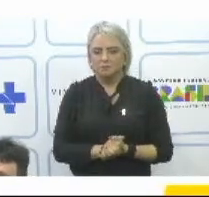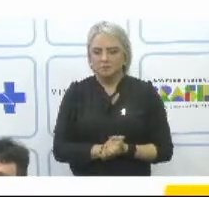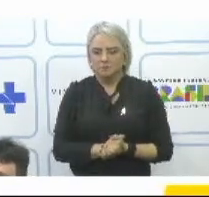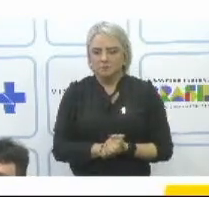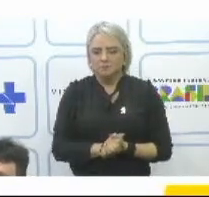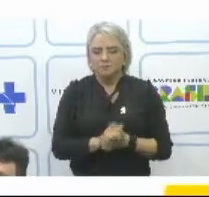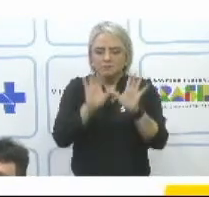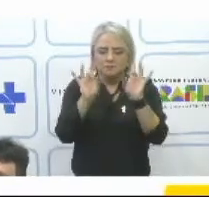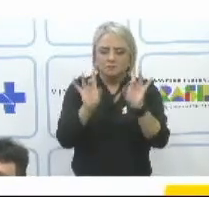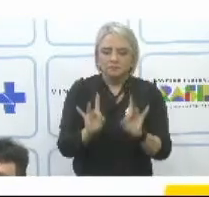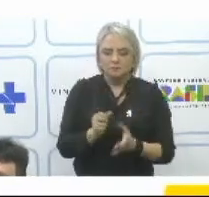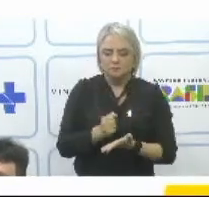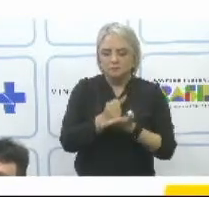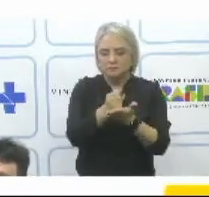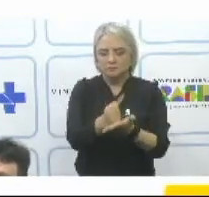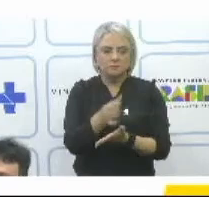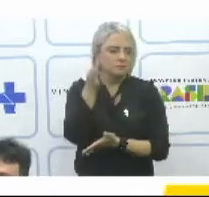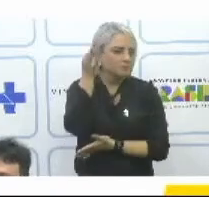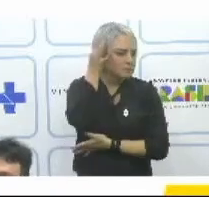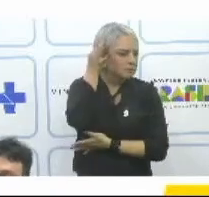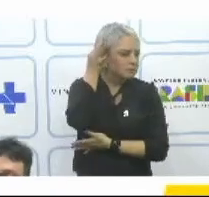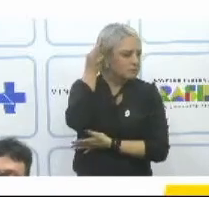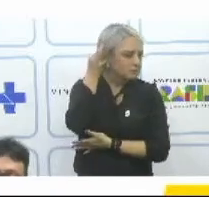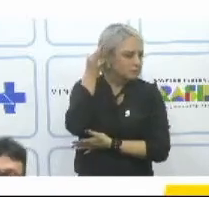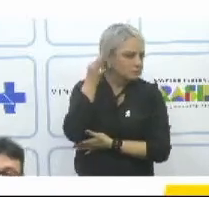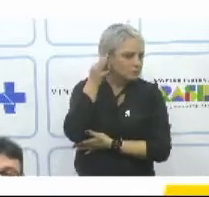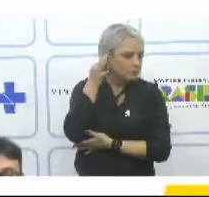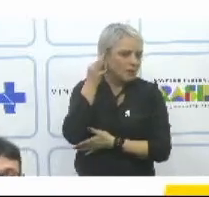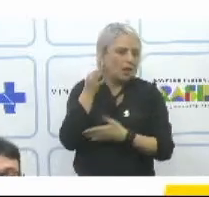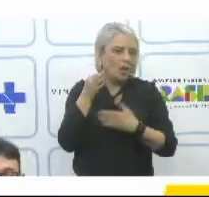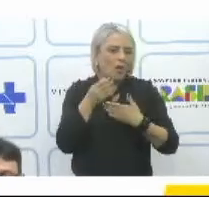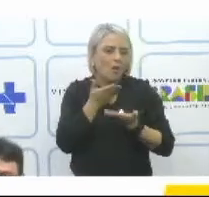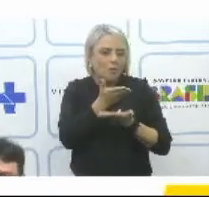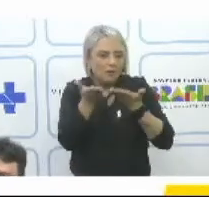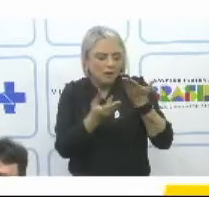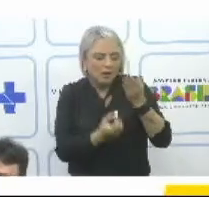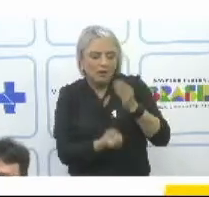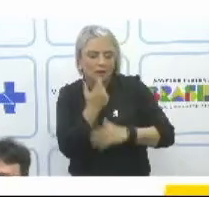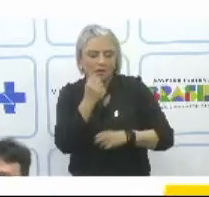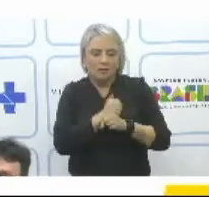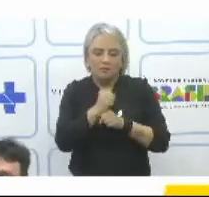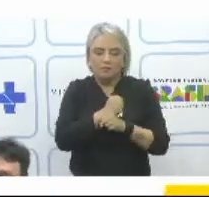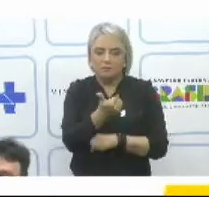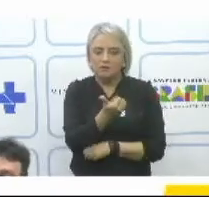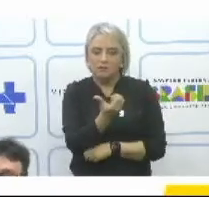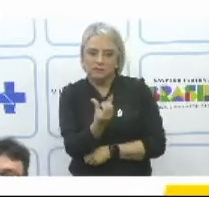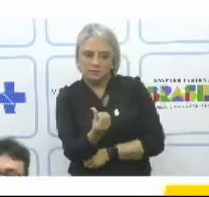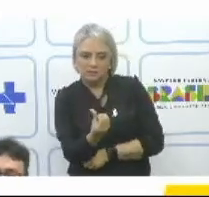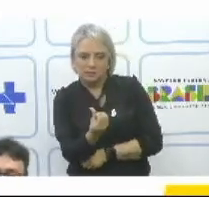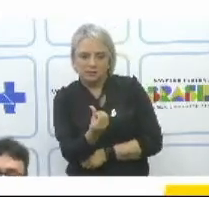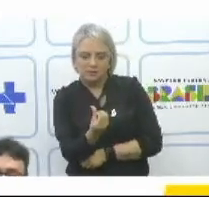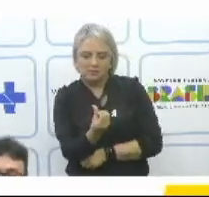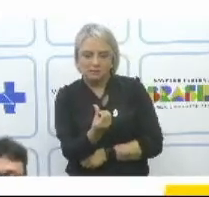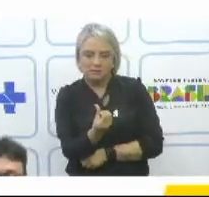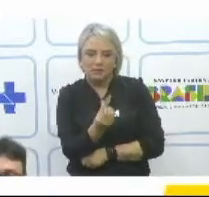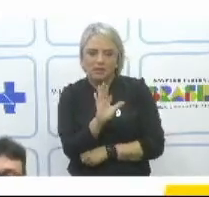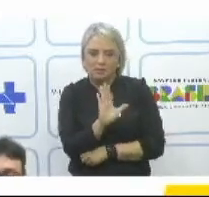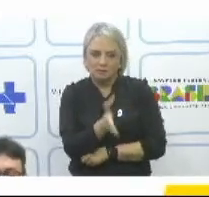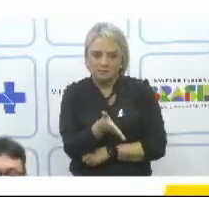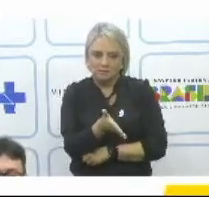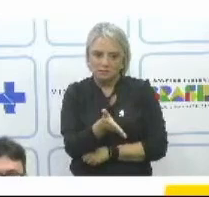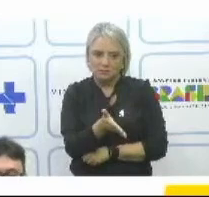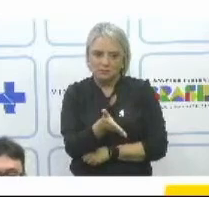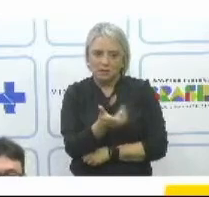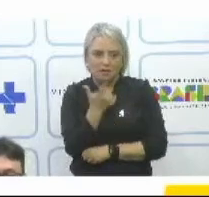Aqui especificamente a oferta da auriculoterapia, né, o procedimento foi criado em 2016, né, já,